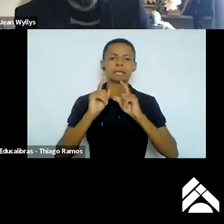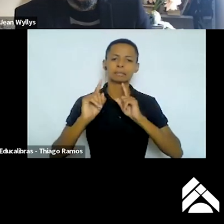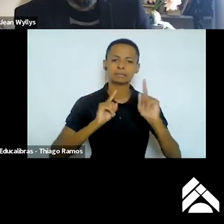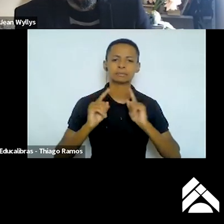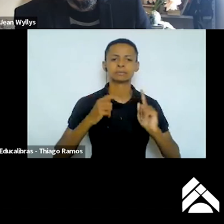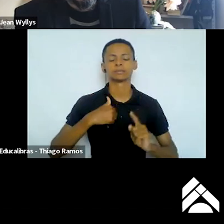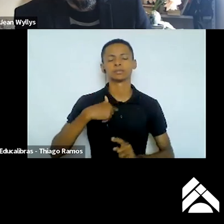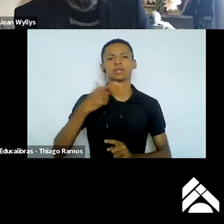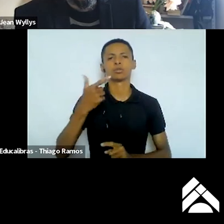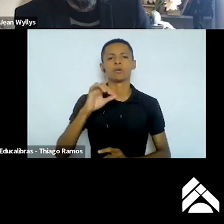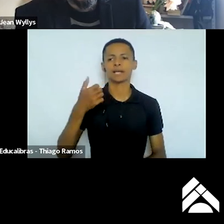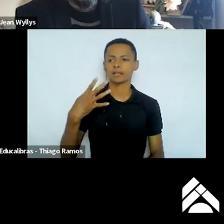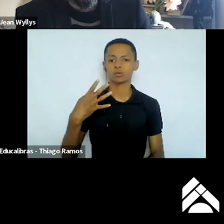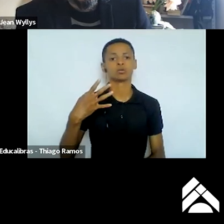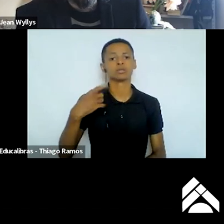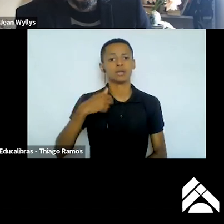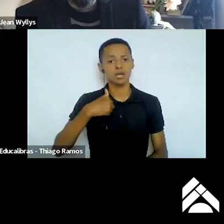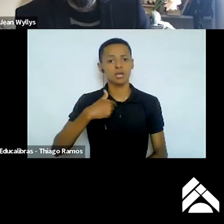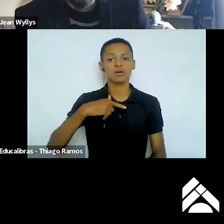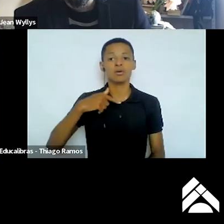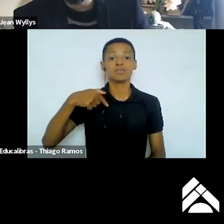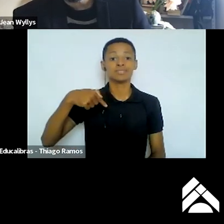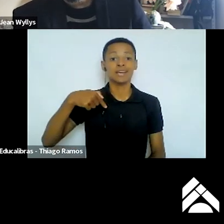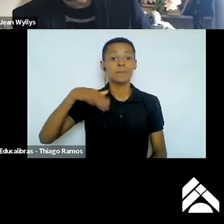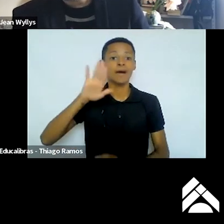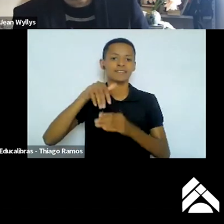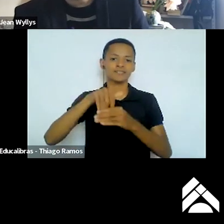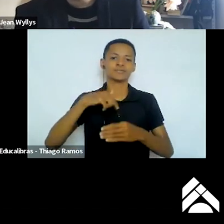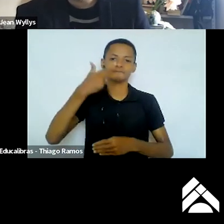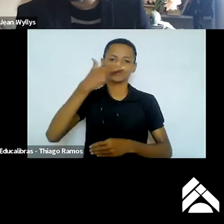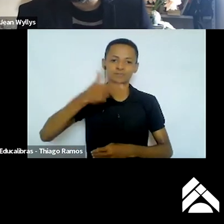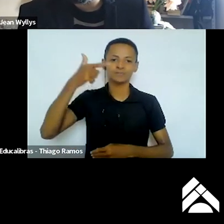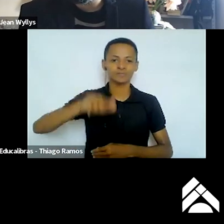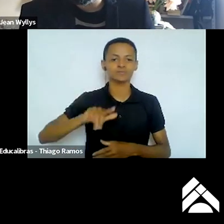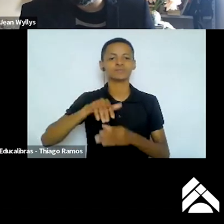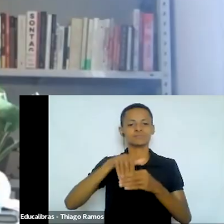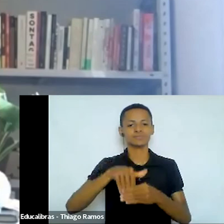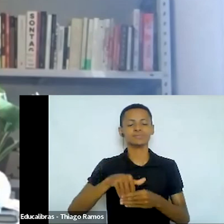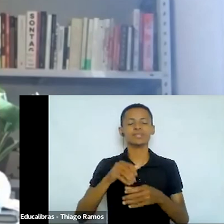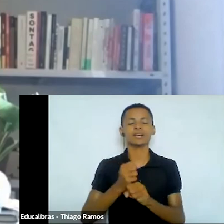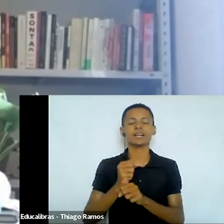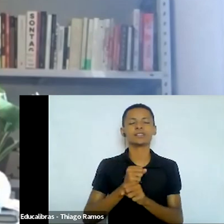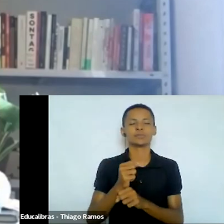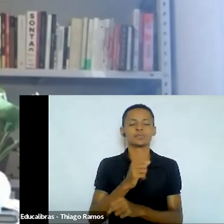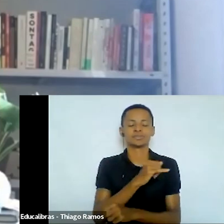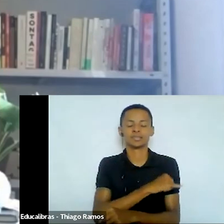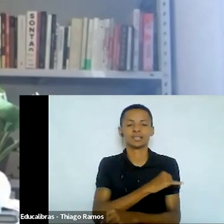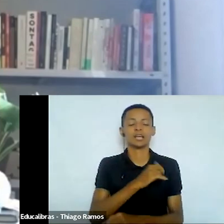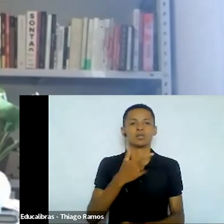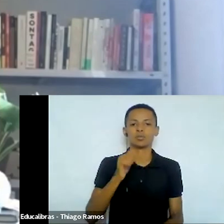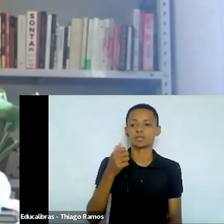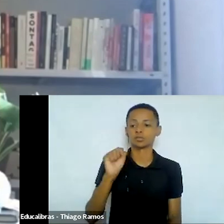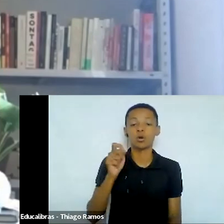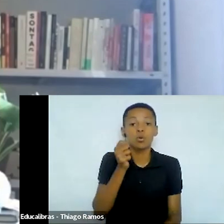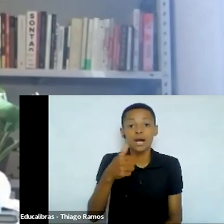em 2014 como o sétimo mais votado da bancada do Rio de Janeiro, e em 2018 eu quase não fui reeleito graças a uma